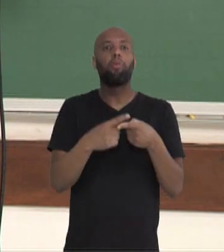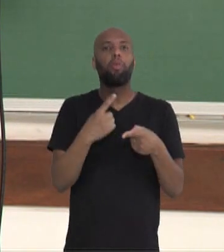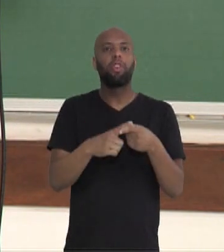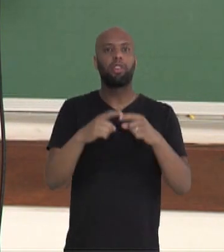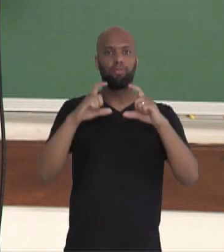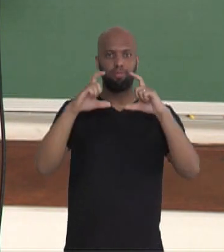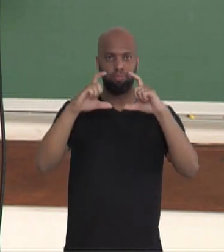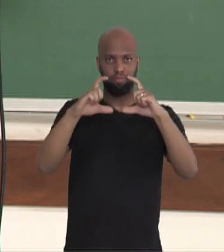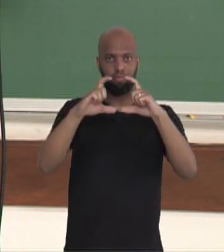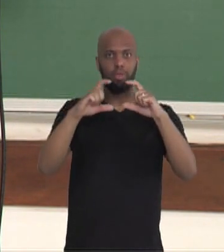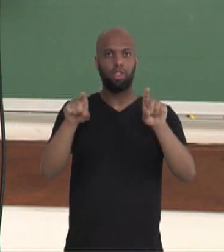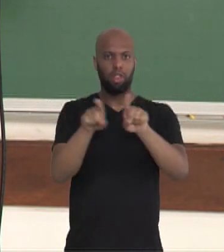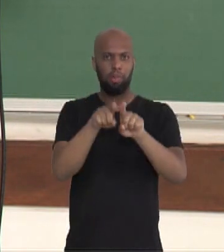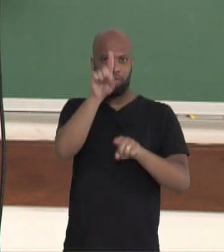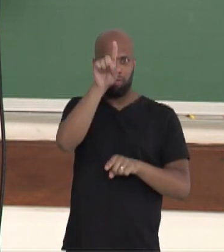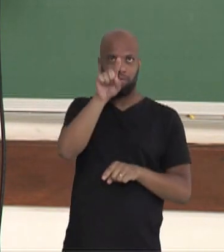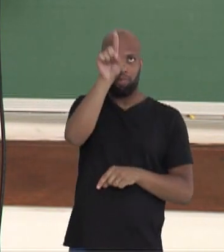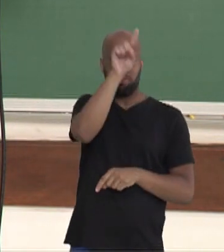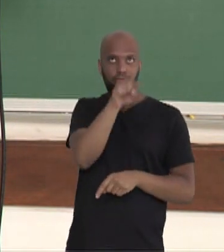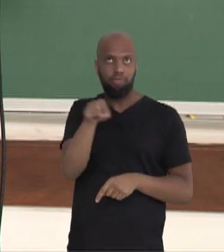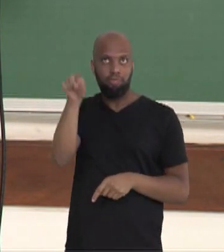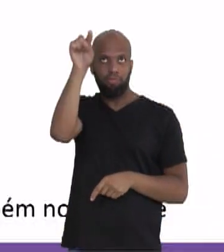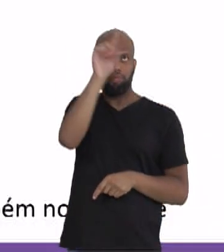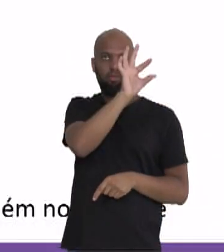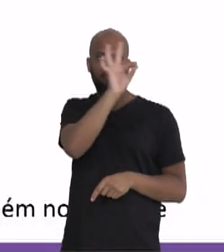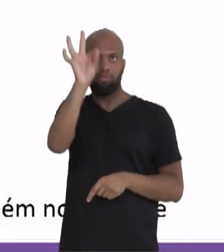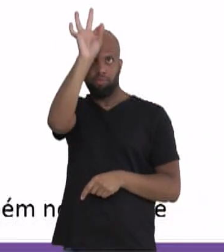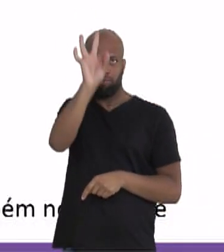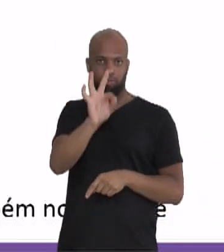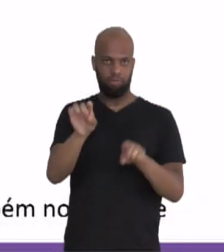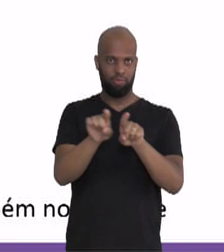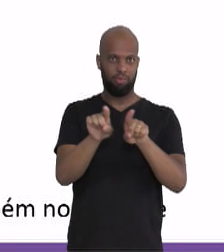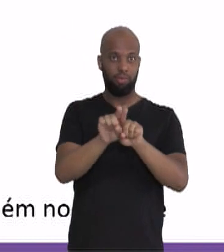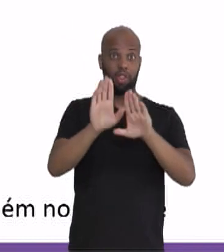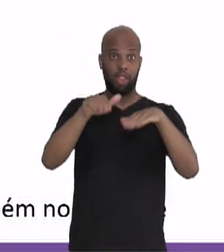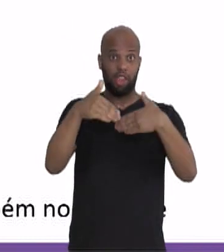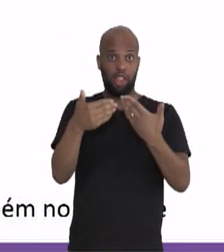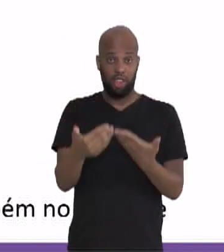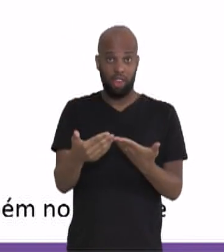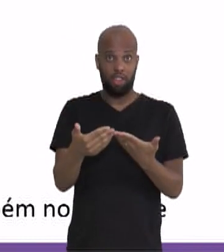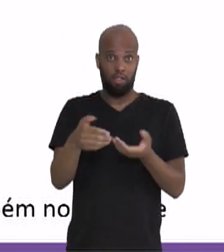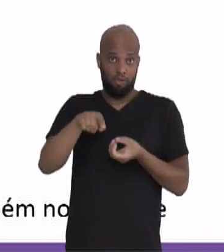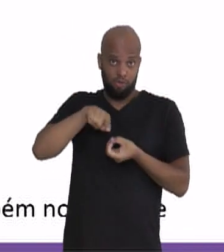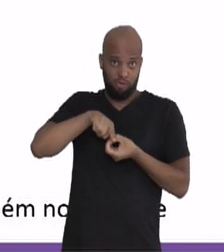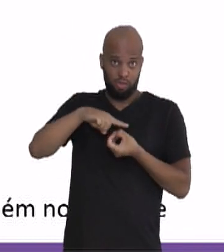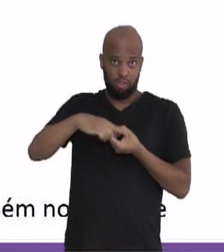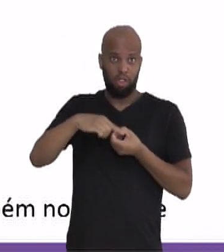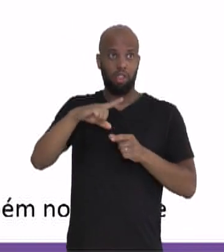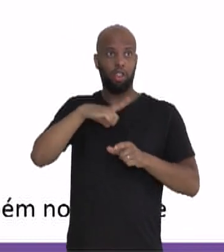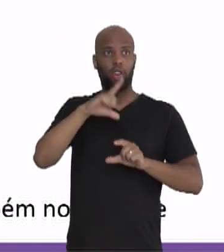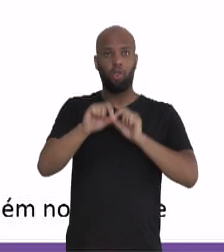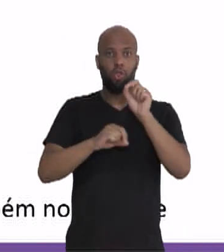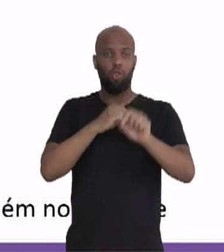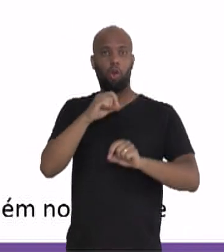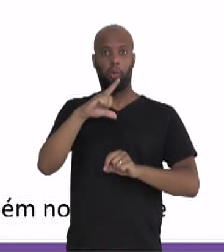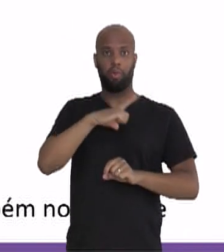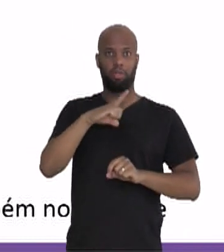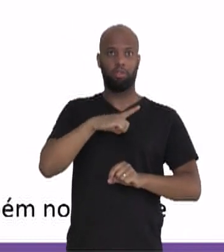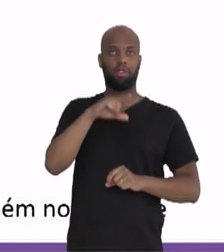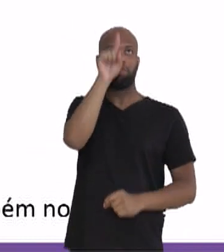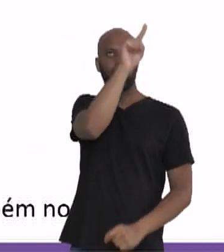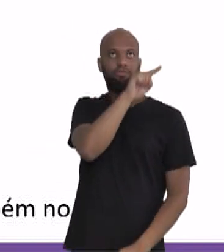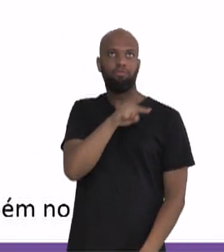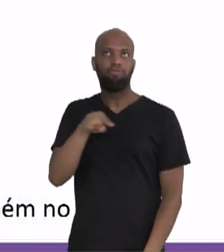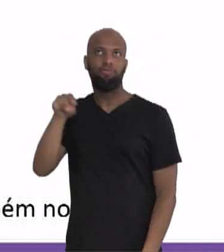circunferência trigonométrica. Então vamos relembrar, tá? As funções trigonométricas, elas são obtidas a partir do nosso círculo